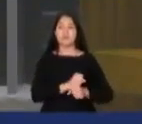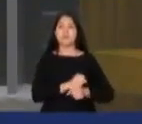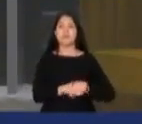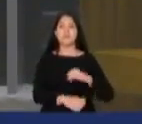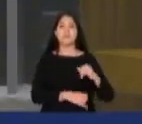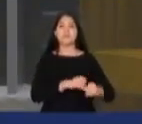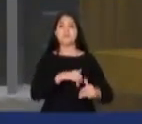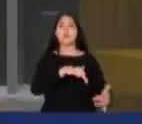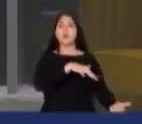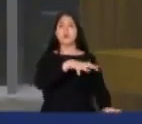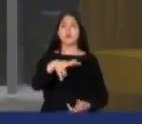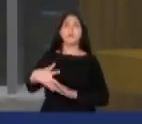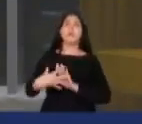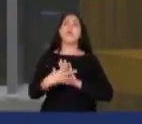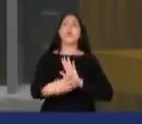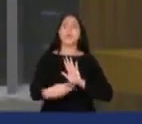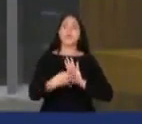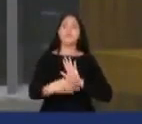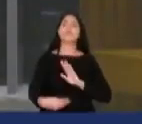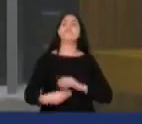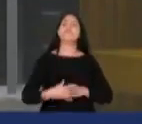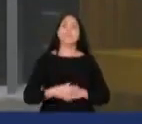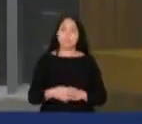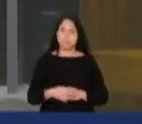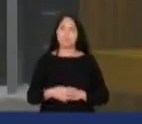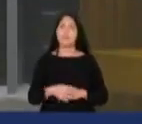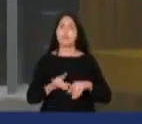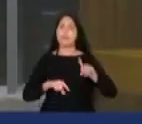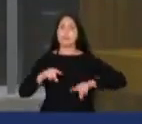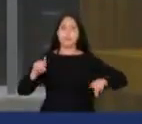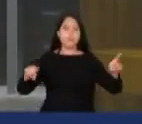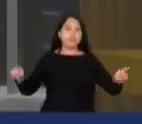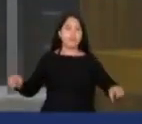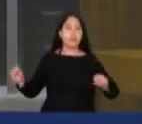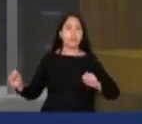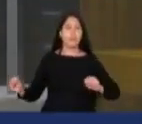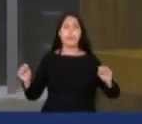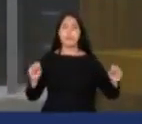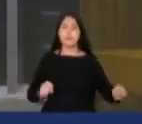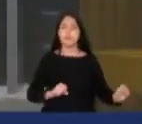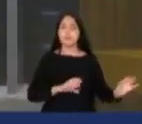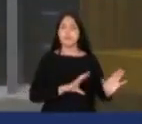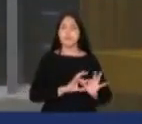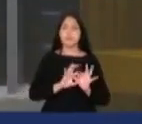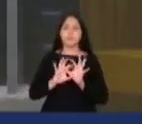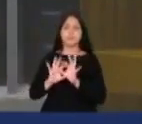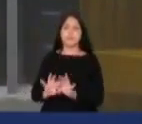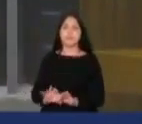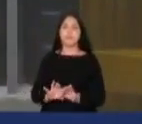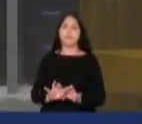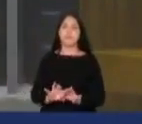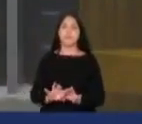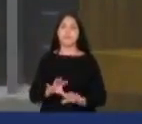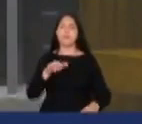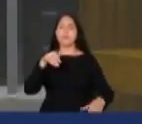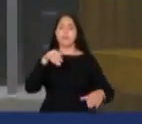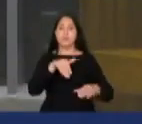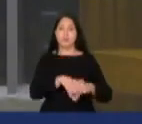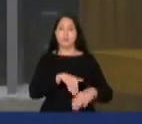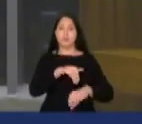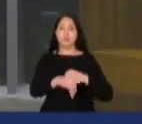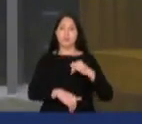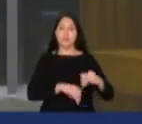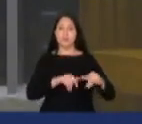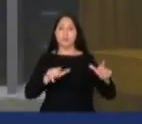mundo. Tivemos várias alternâncias de poder com respeito aos resultados das urnas e transição republicana